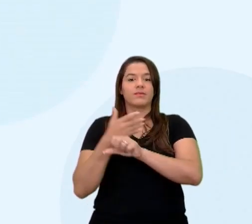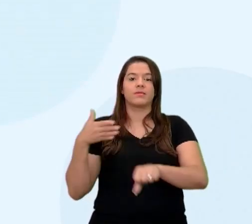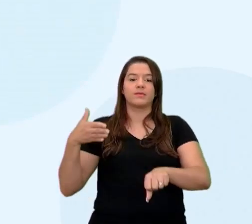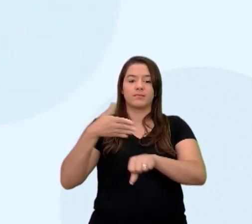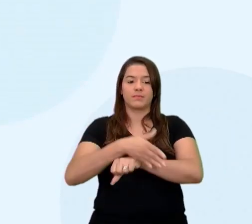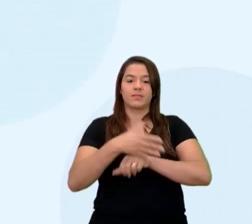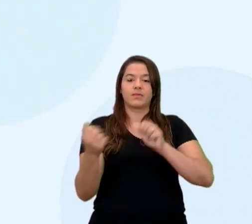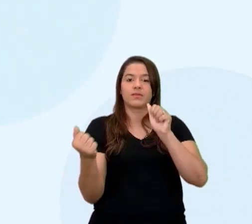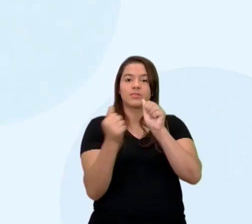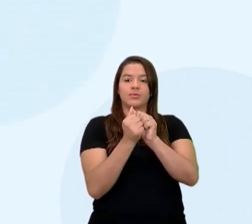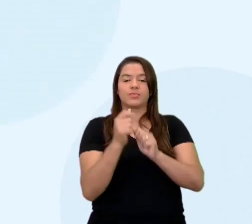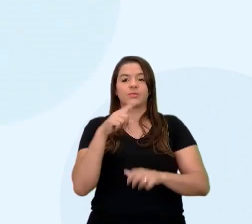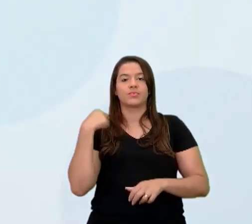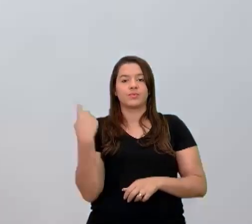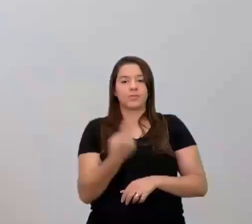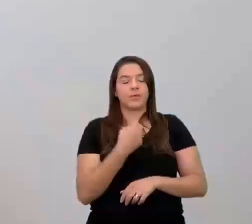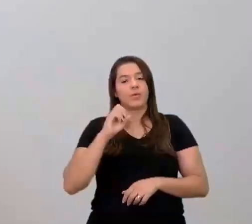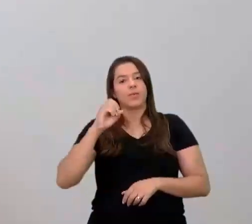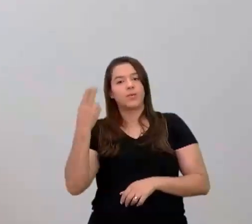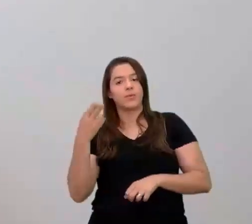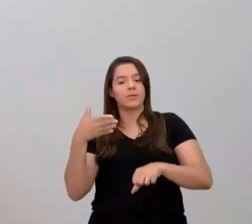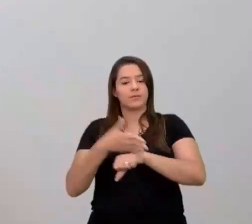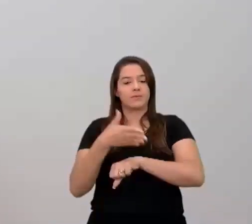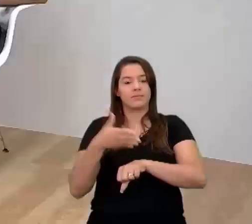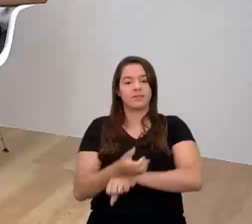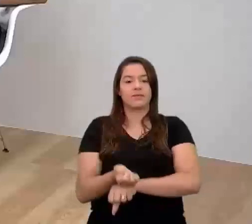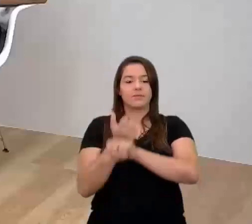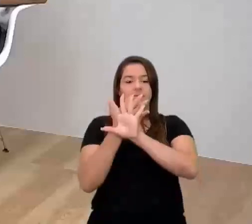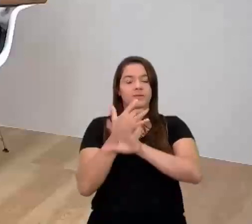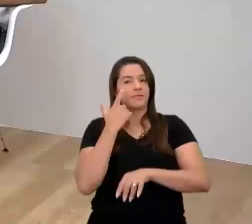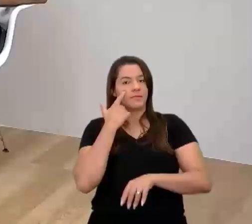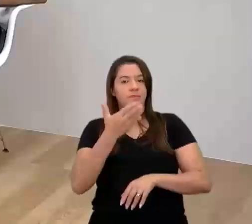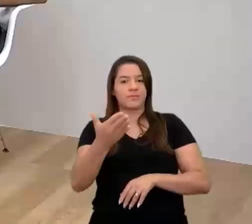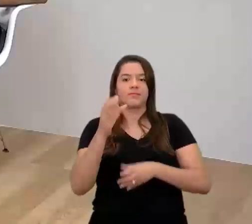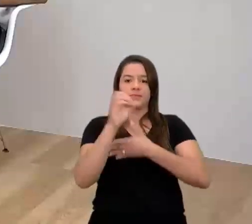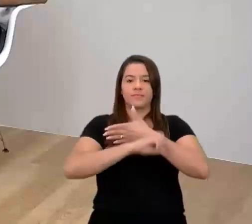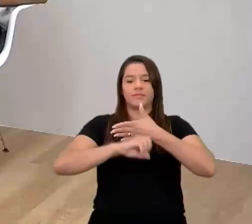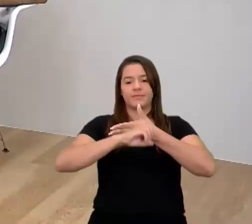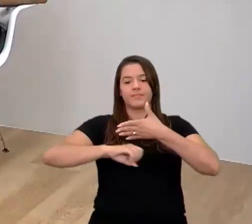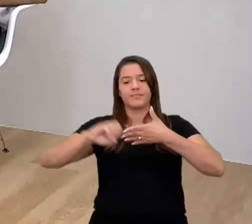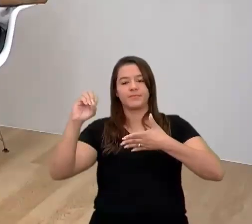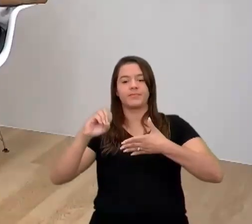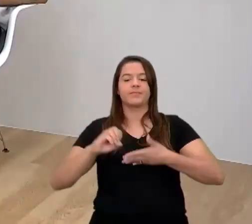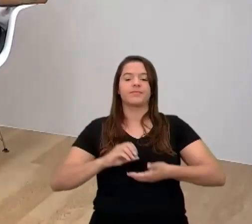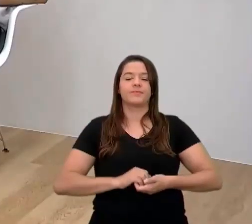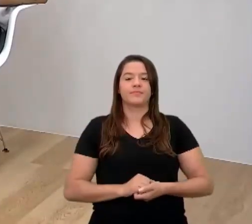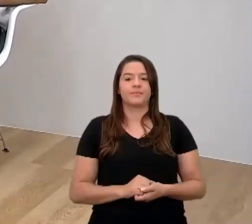online com a gente ou participar no chat, tá bom? Vamos lá, produção. Roda a vinheta.